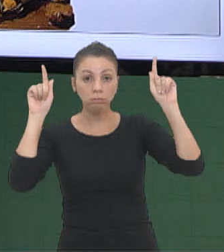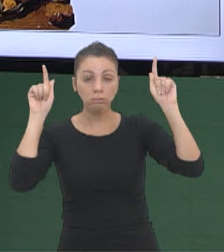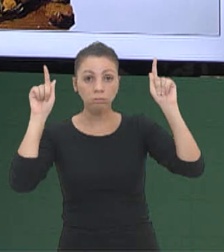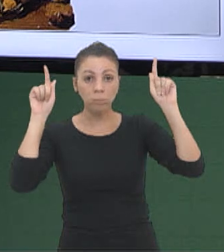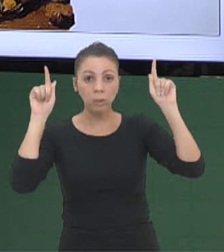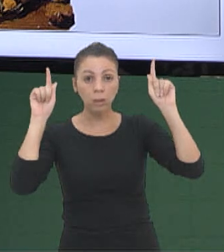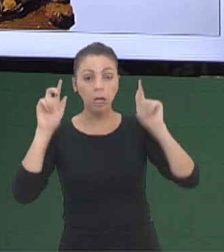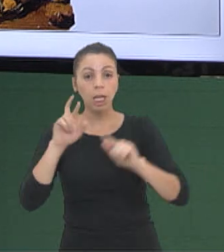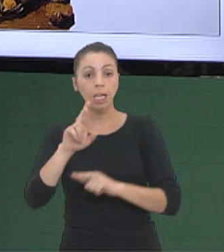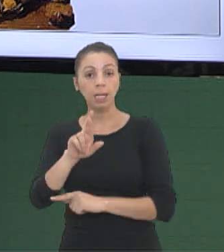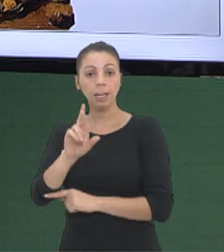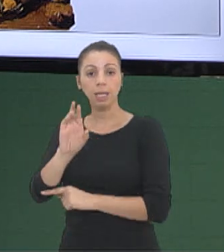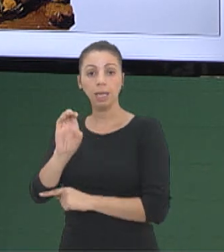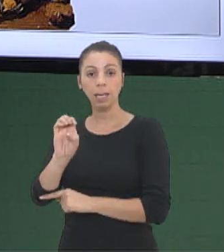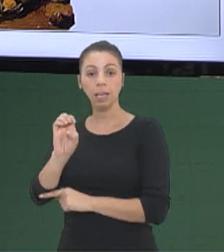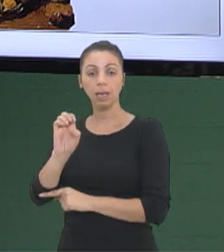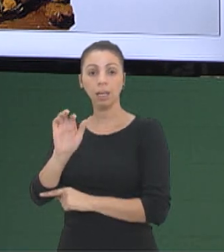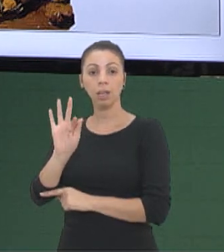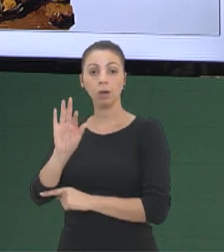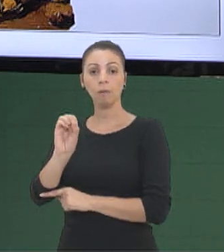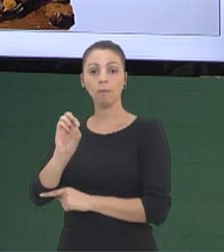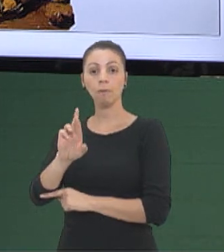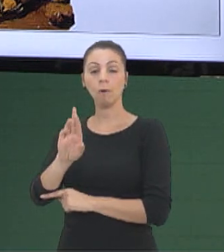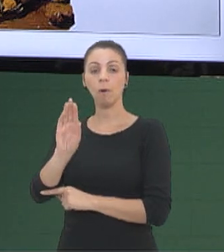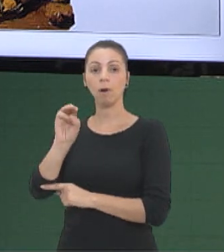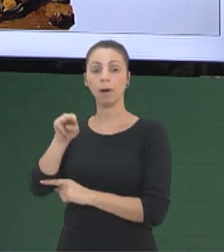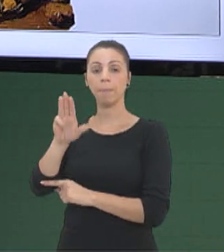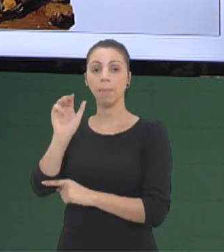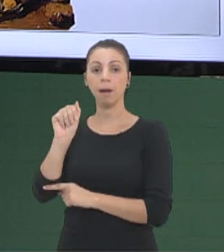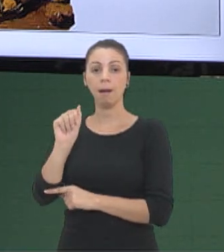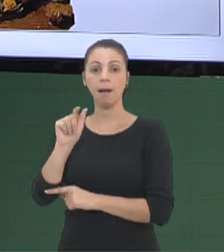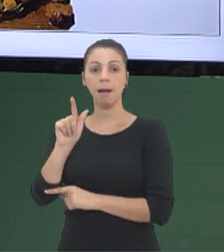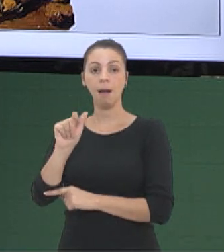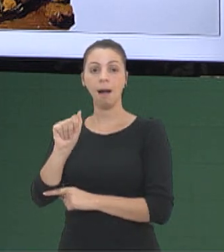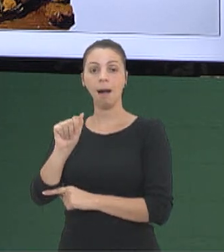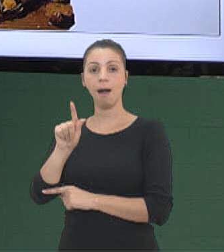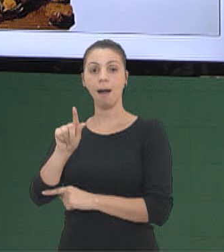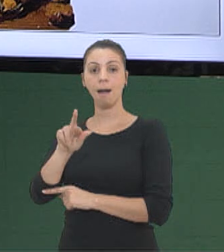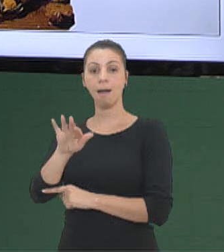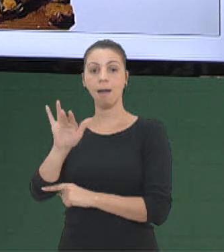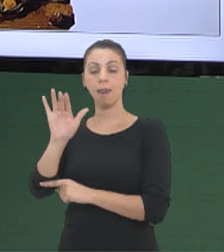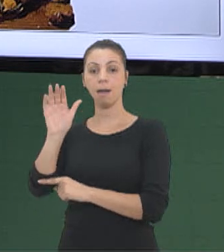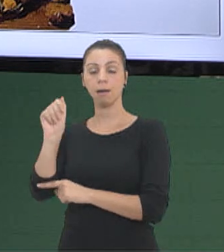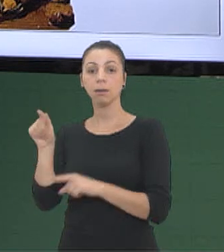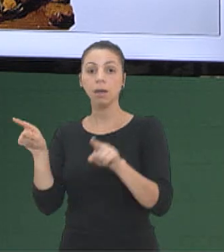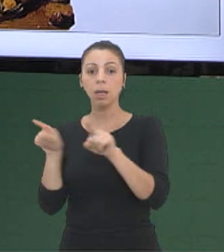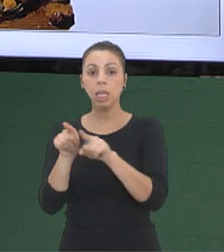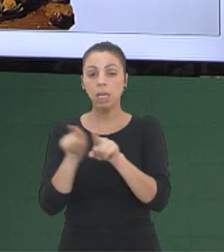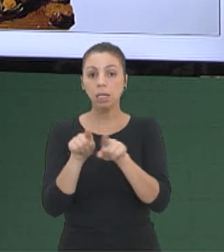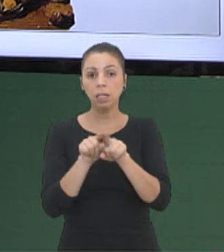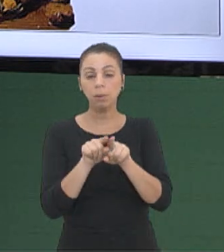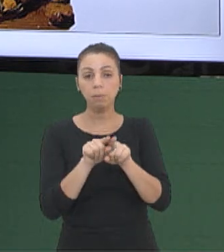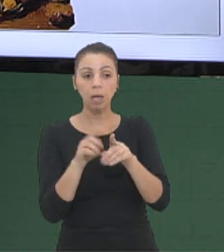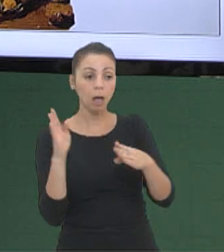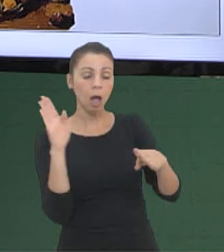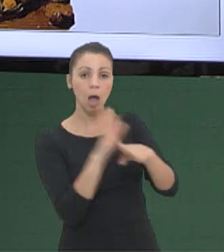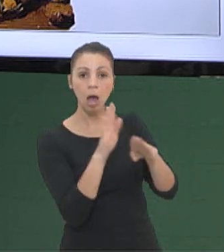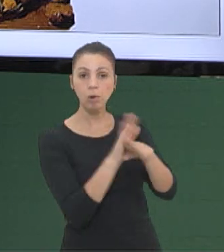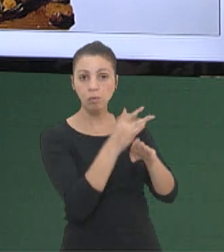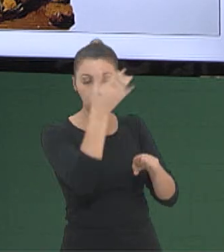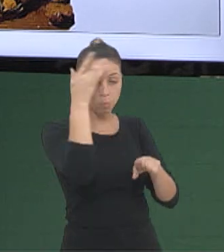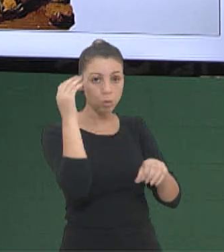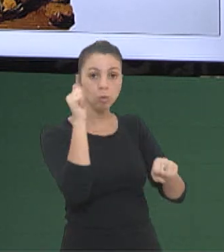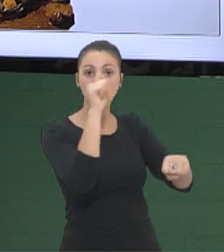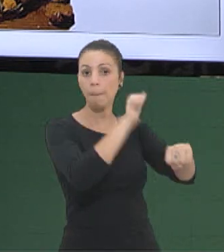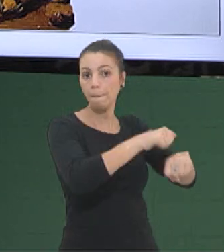reforma agrária e combate ao estado de miséria que atingisse qualquer cidadão. Então a reforma agrária é